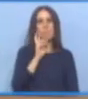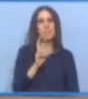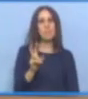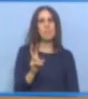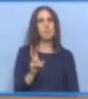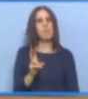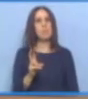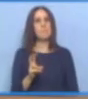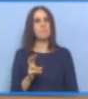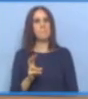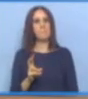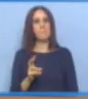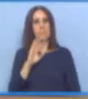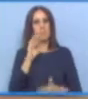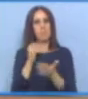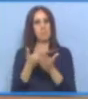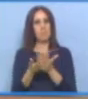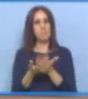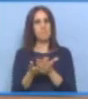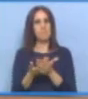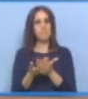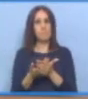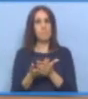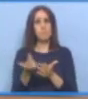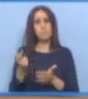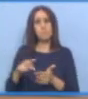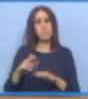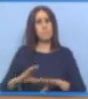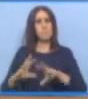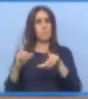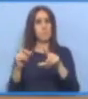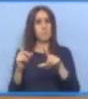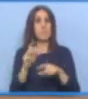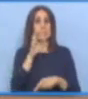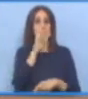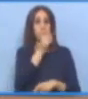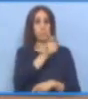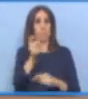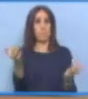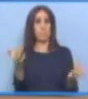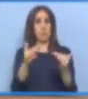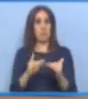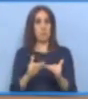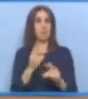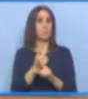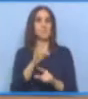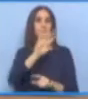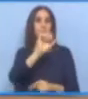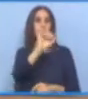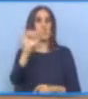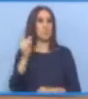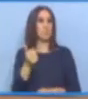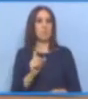como uma consequência de questões de desenvolvimento. Ou seja, se as pessoas vêm para cá, é porque não estão bem nos seus